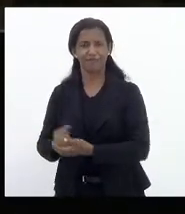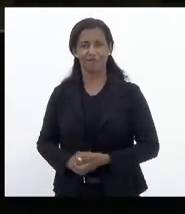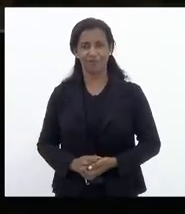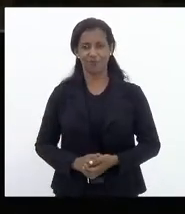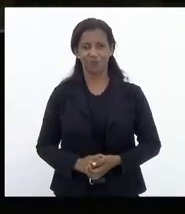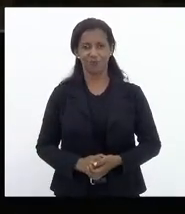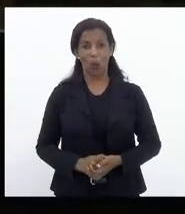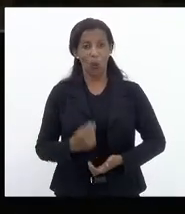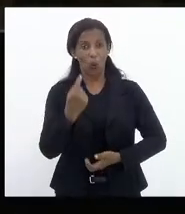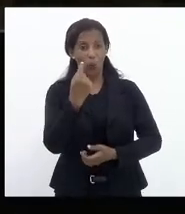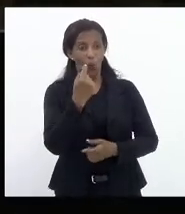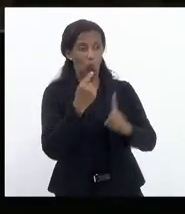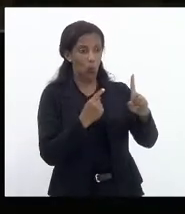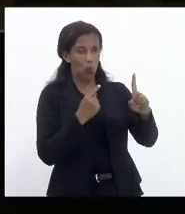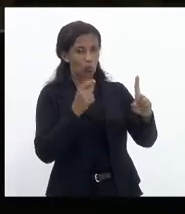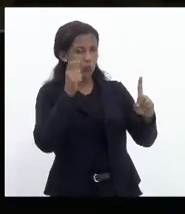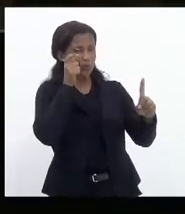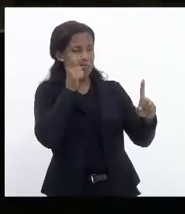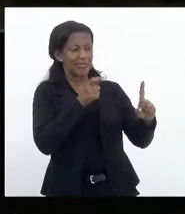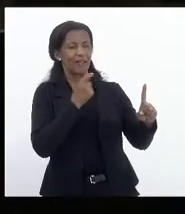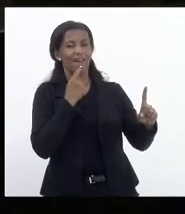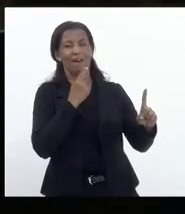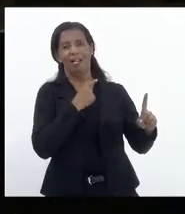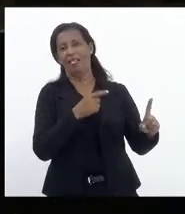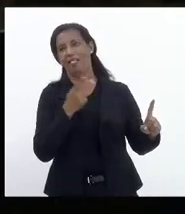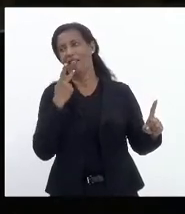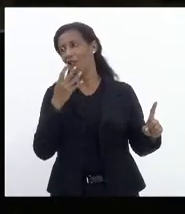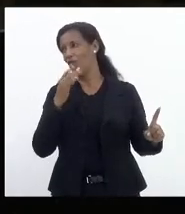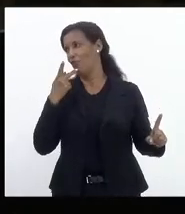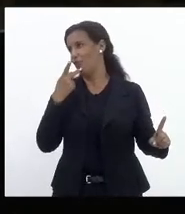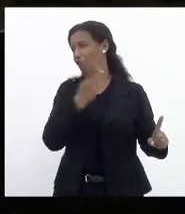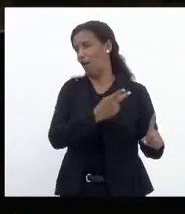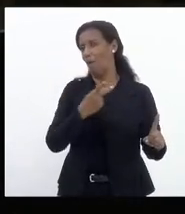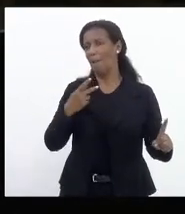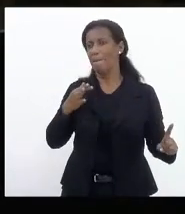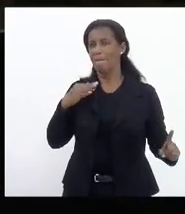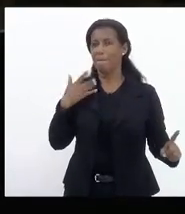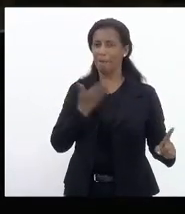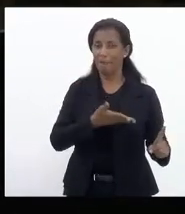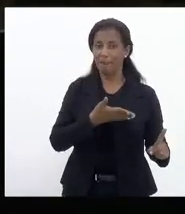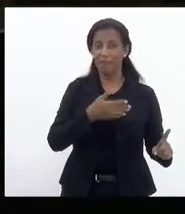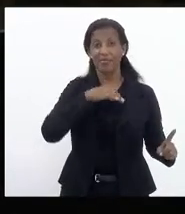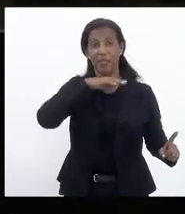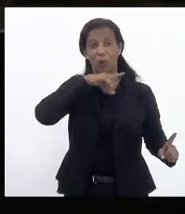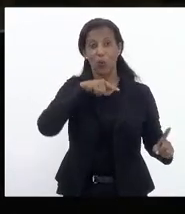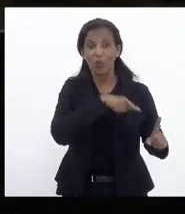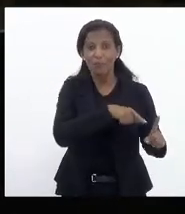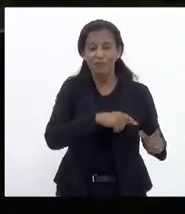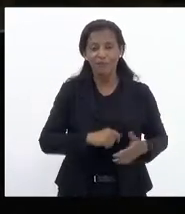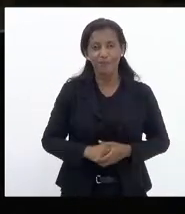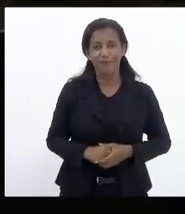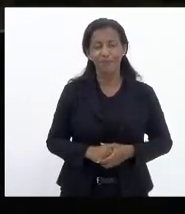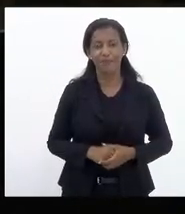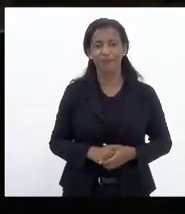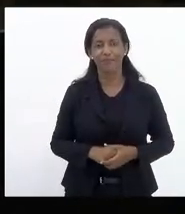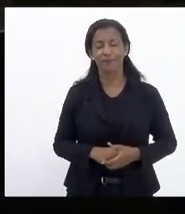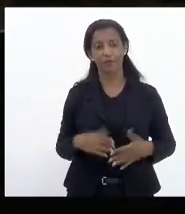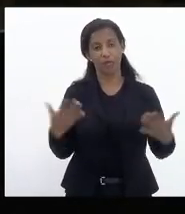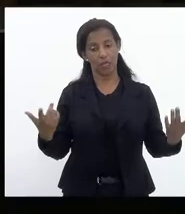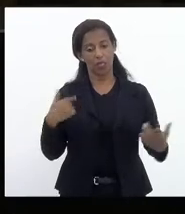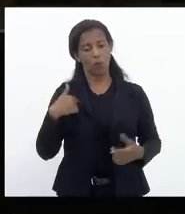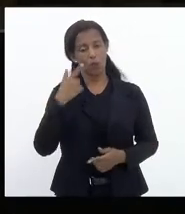o mundo dos interessados abriu a boca aí deu ruim comente diz na nossa região das Américas deu ruim então estou